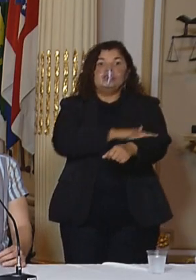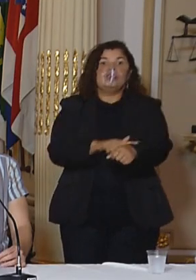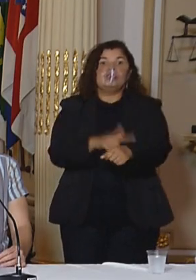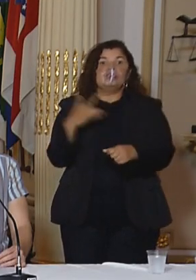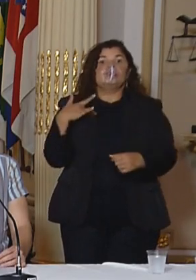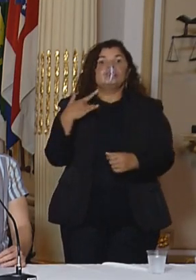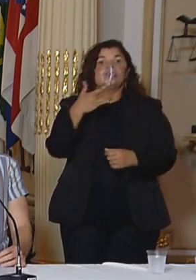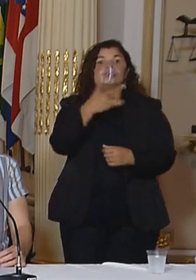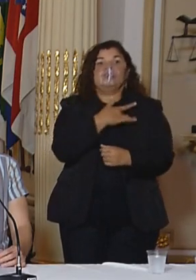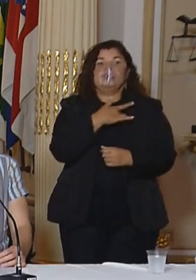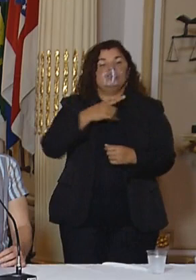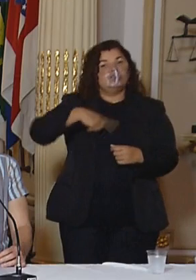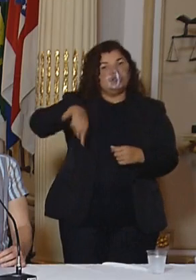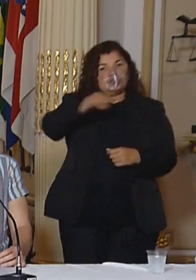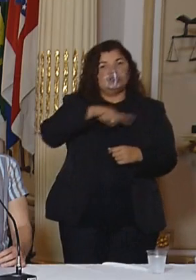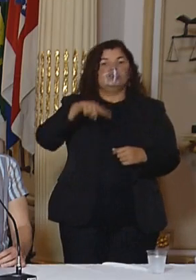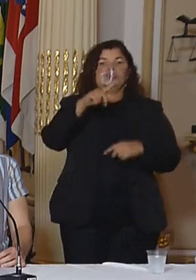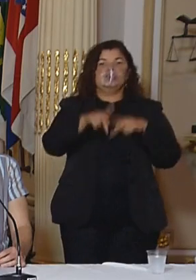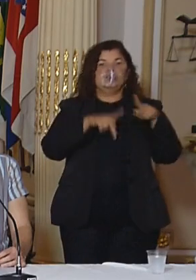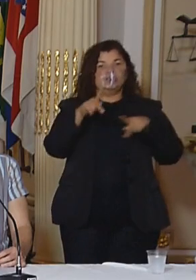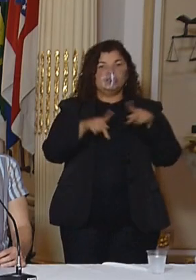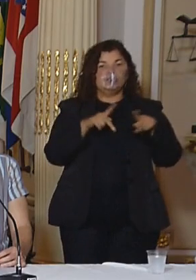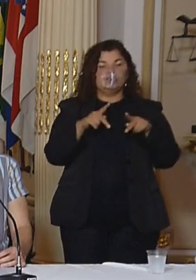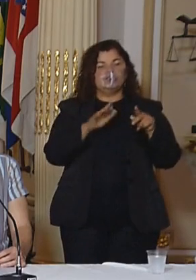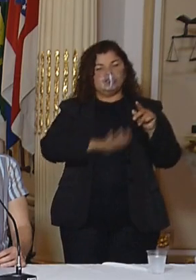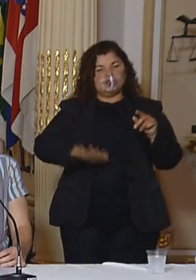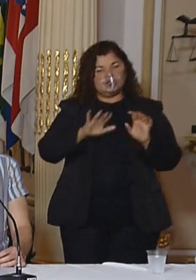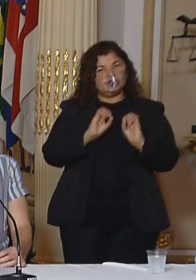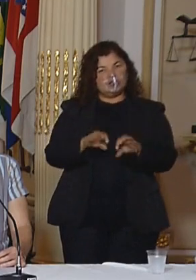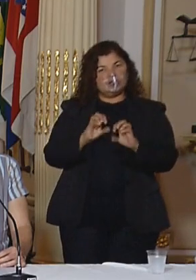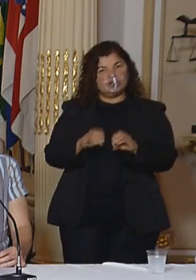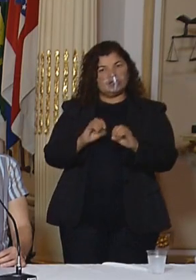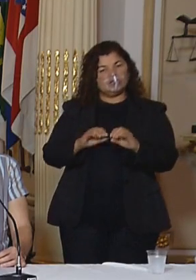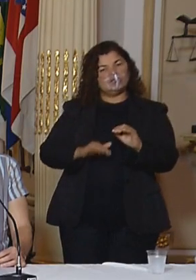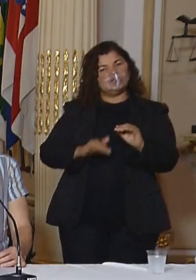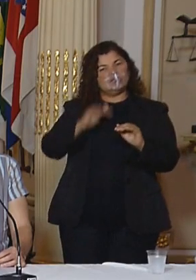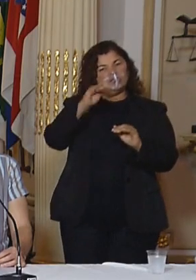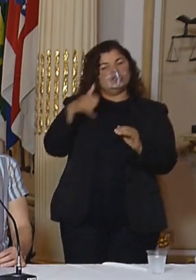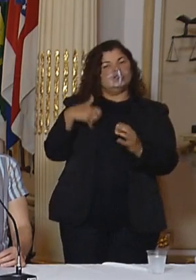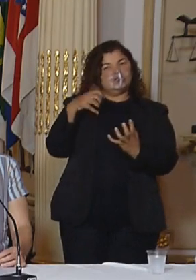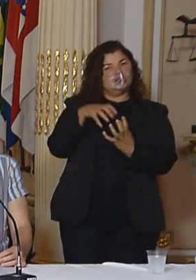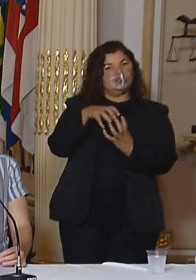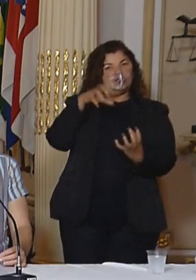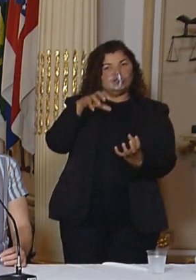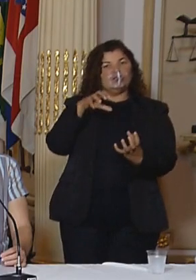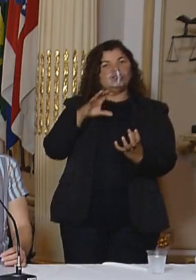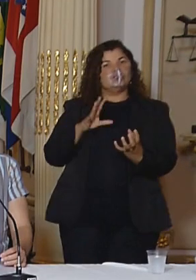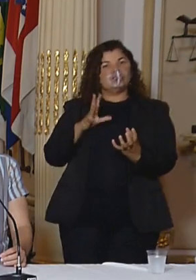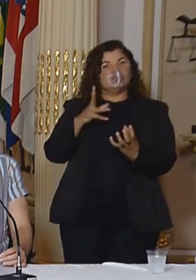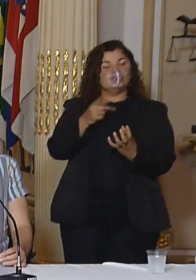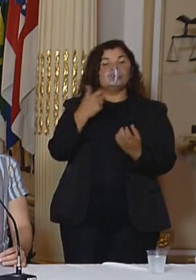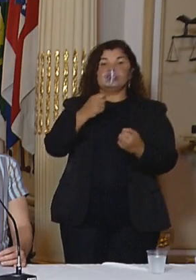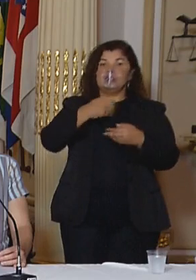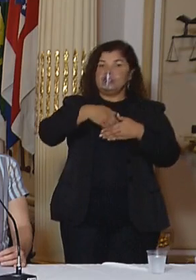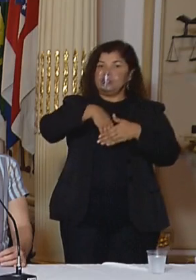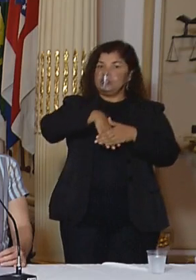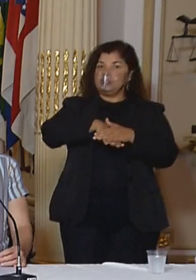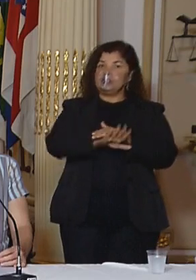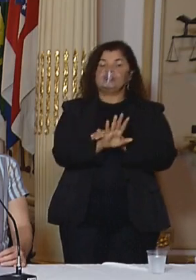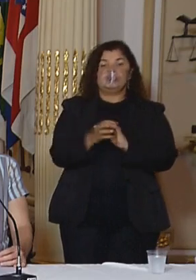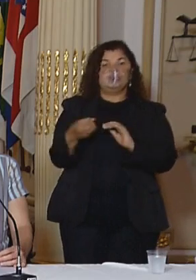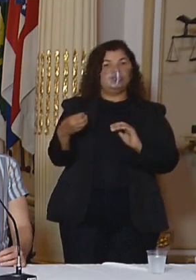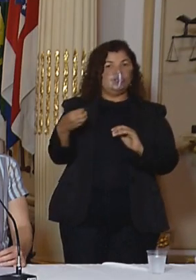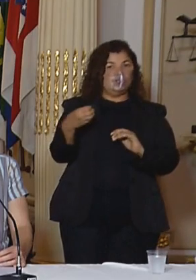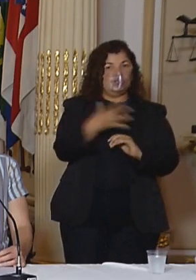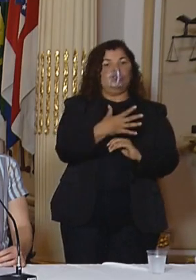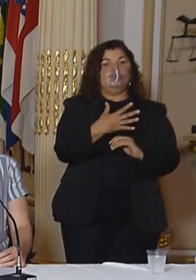de todos nós. Desde as crianças até as pessoas mais idosas, a gente precisa se acostumar com essa